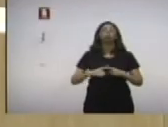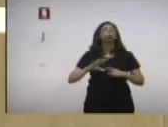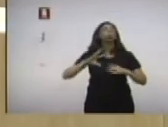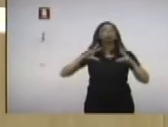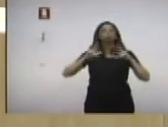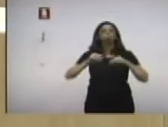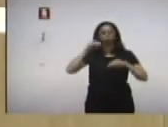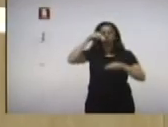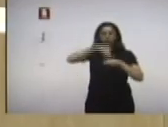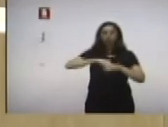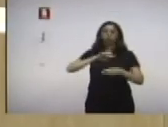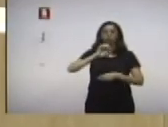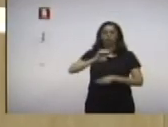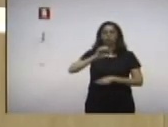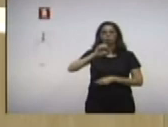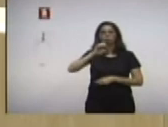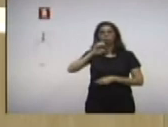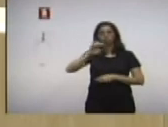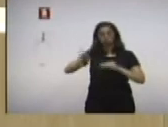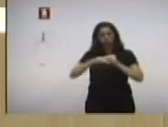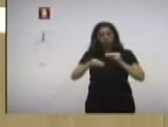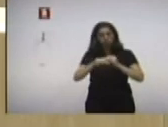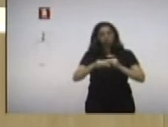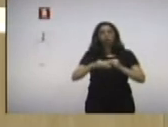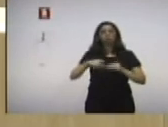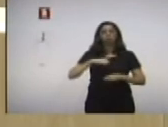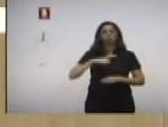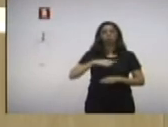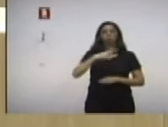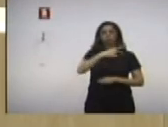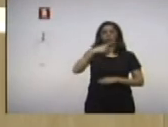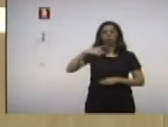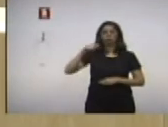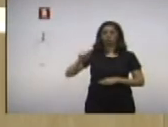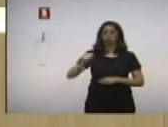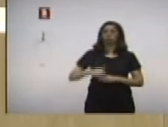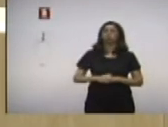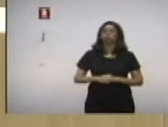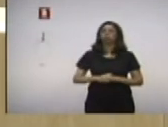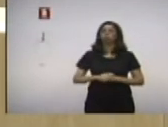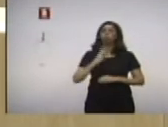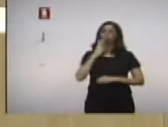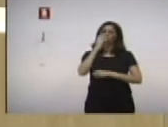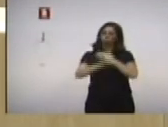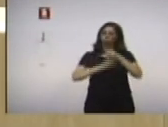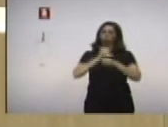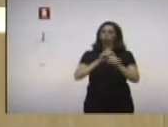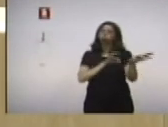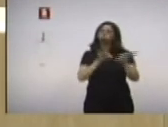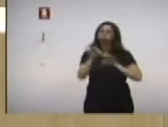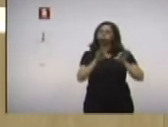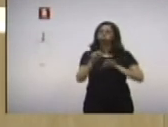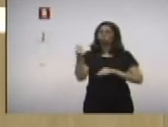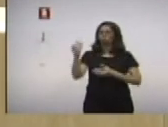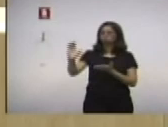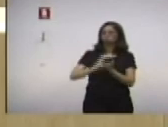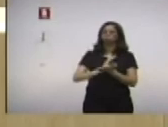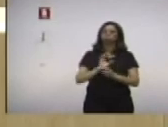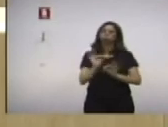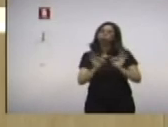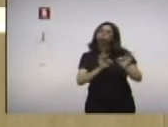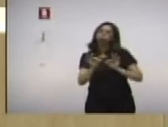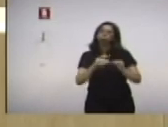emenda tem que estar no PPA que é um plano plurianual que é feito por quatro anos então não tem como